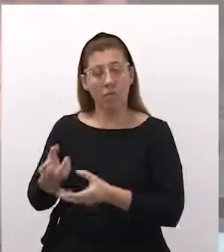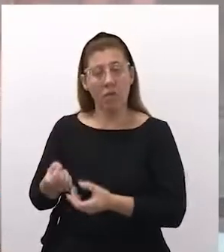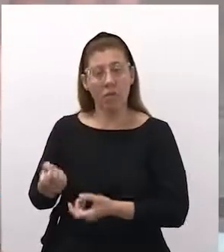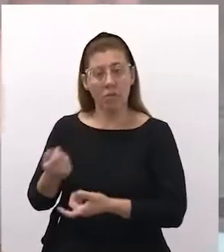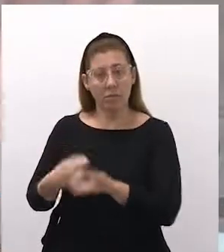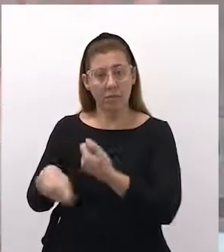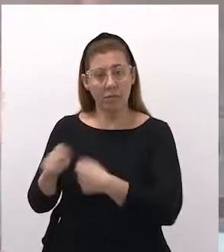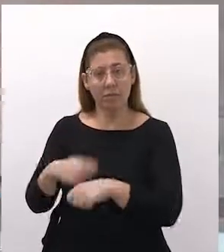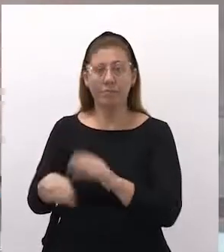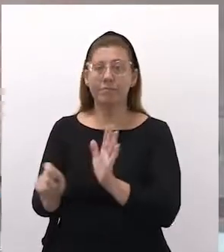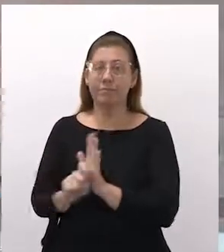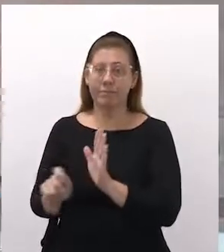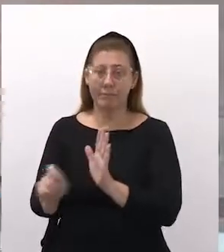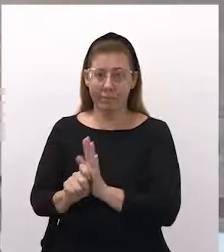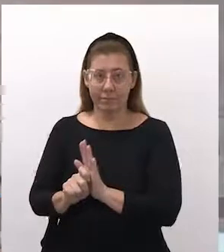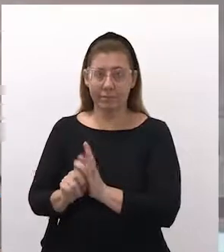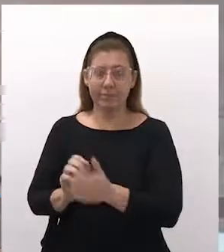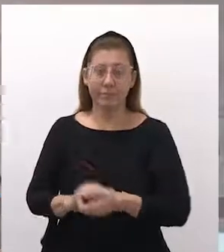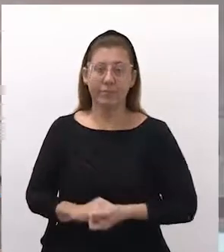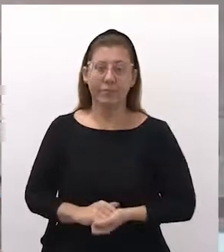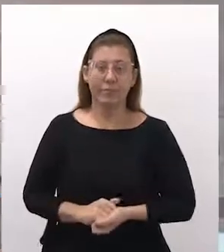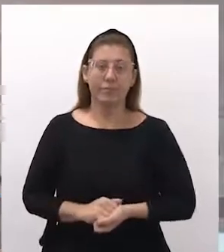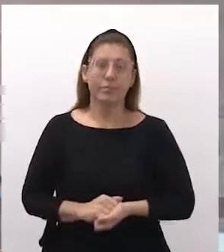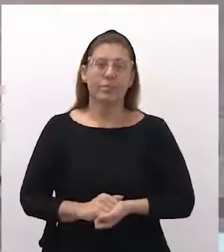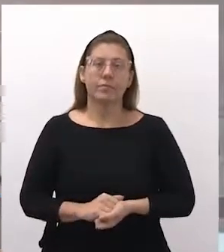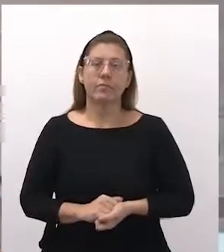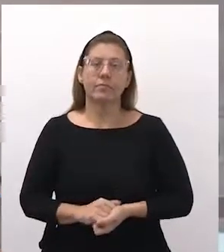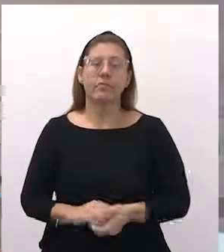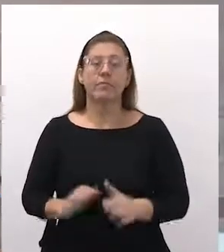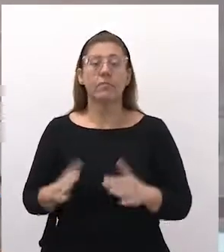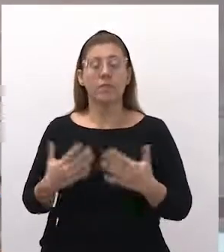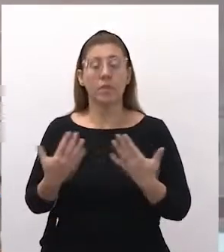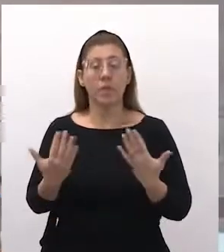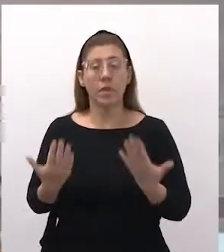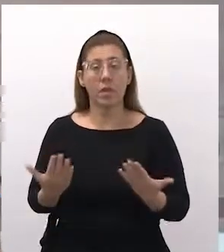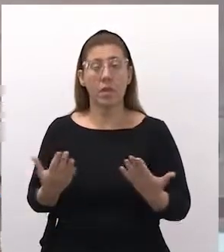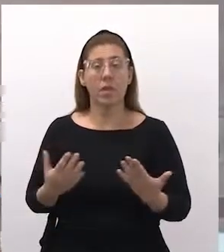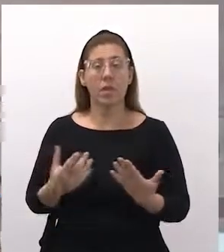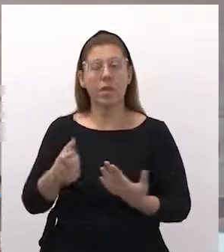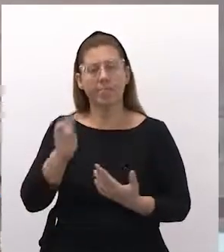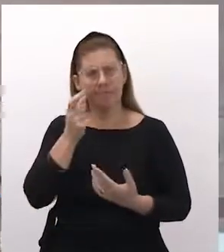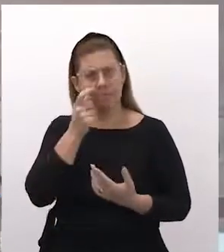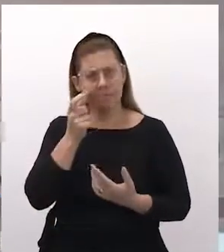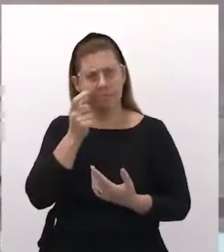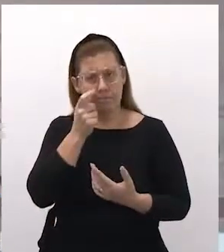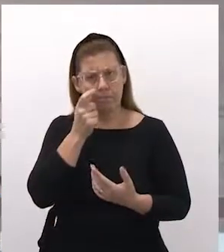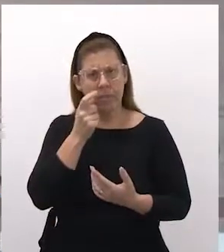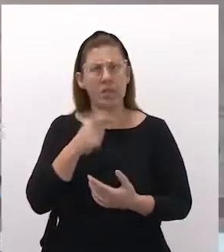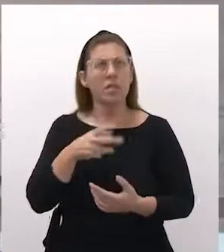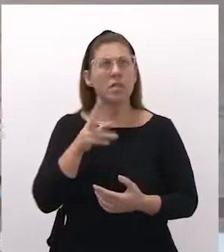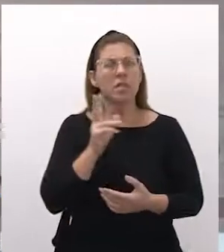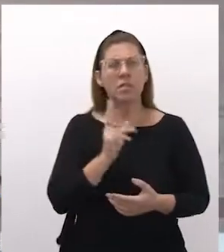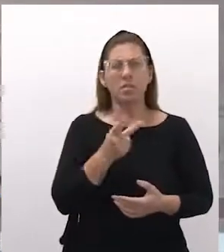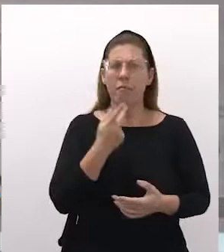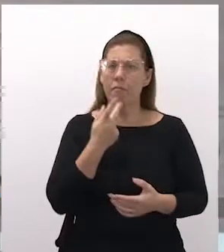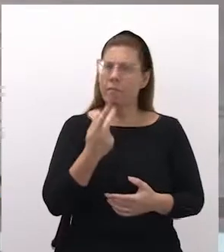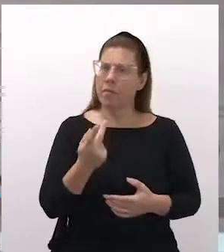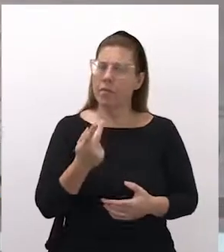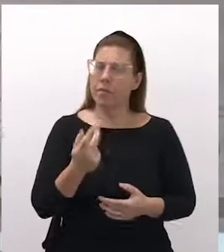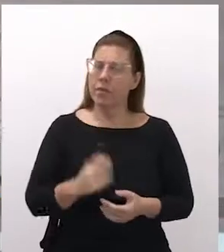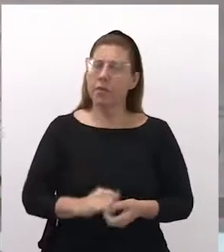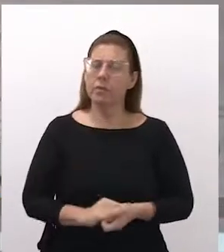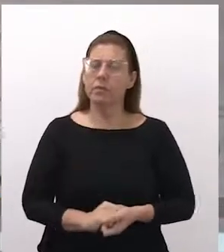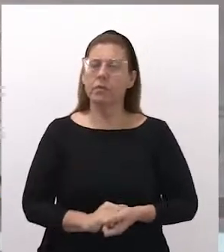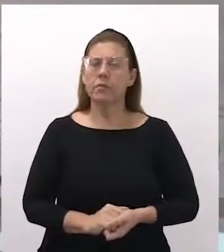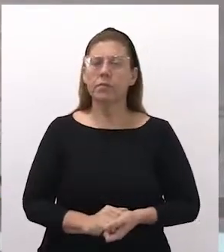do tráfico de drogas. E aí é interessante, e eu sempre trago,